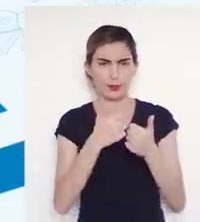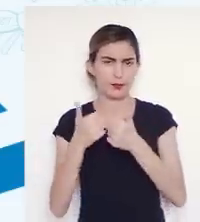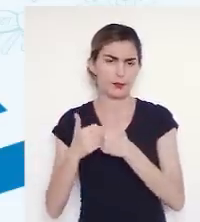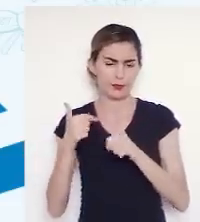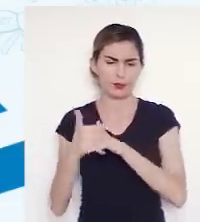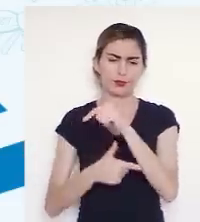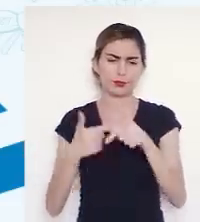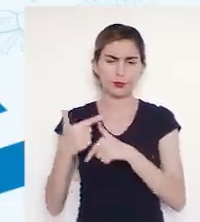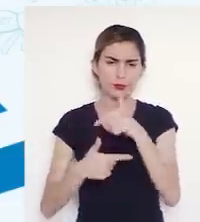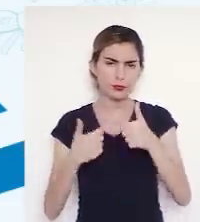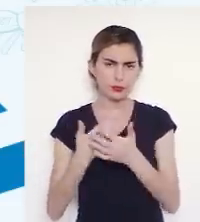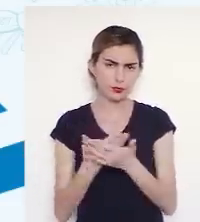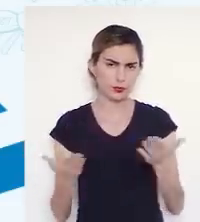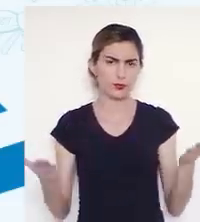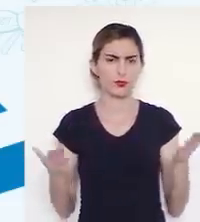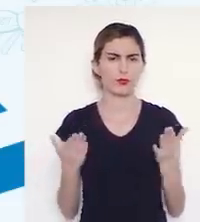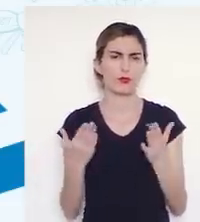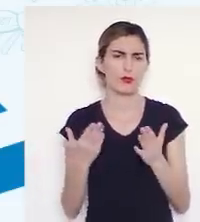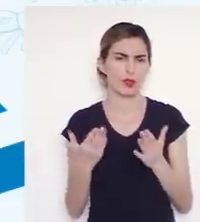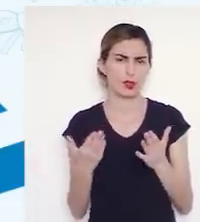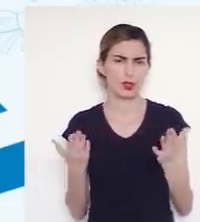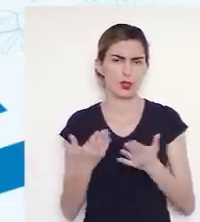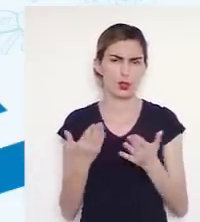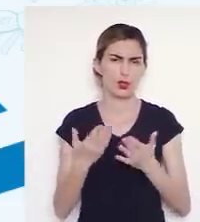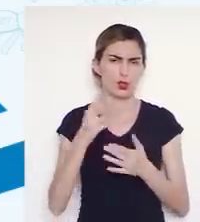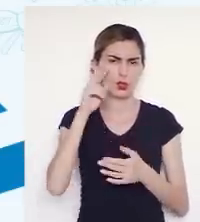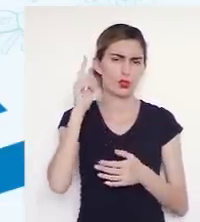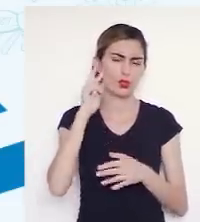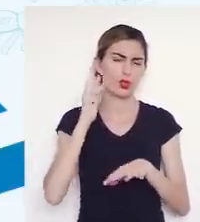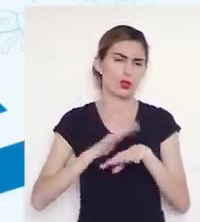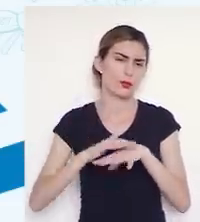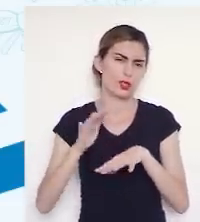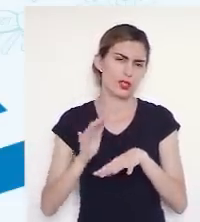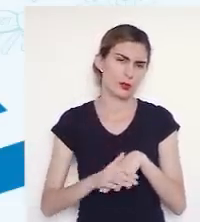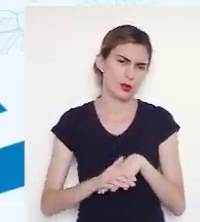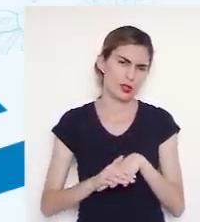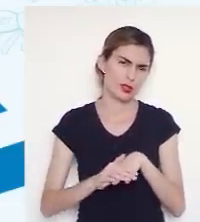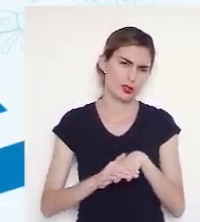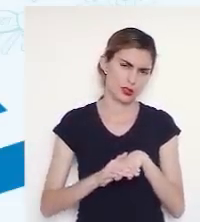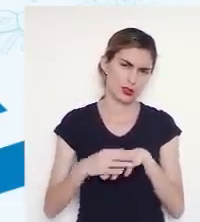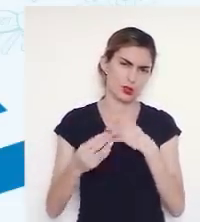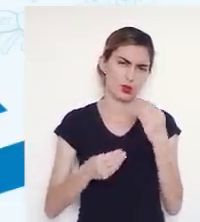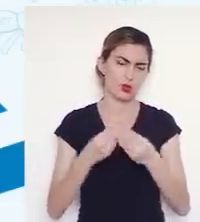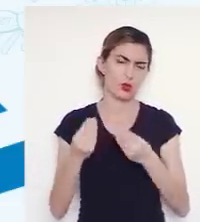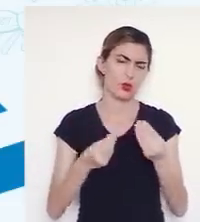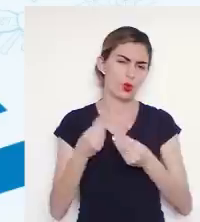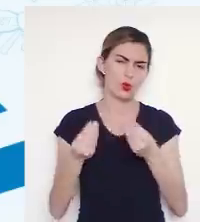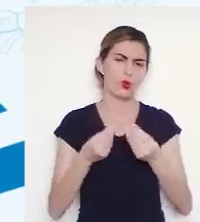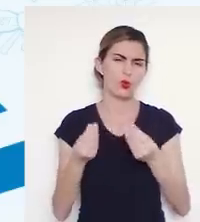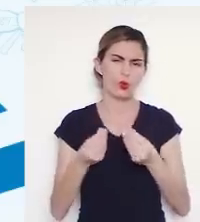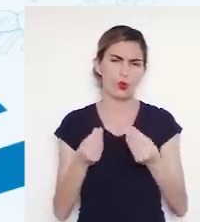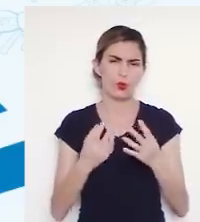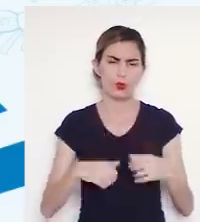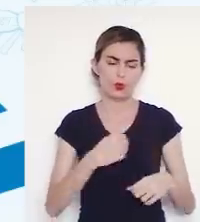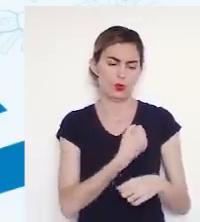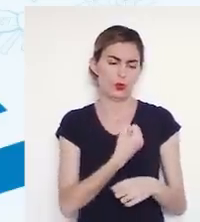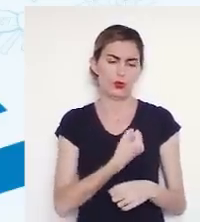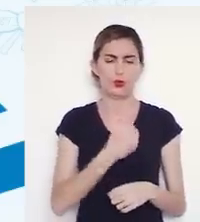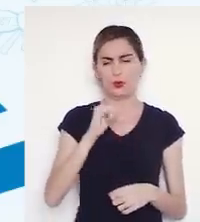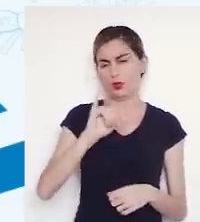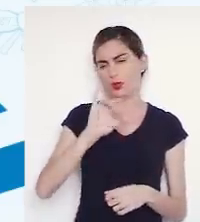queria trabalhar um pouco aqui com vocês sobre a história da matemática e o que ela tem a nos dizer sobre os